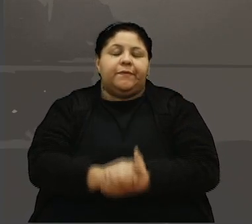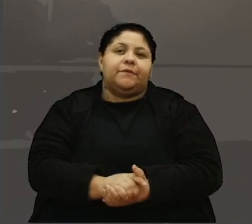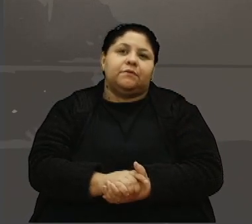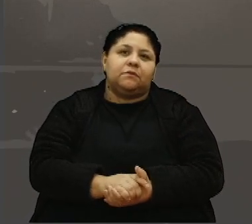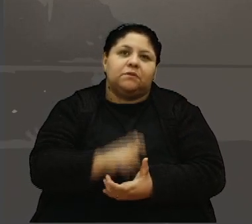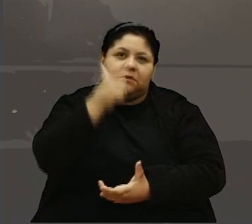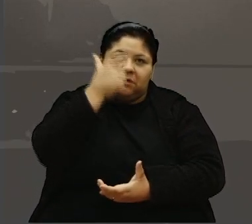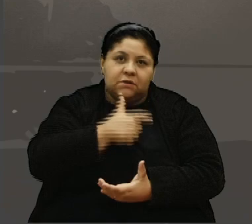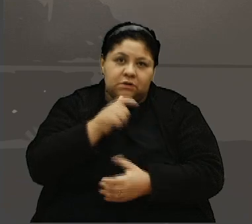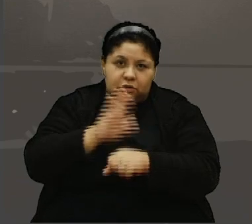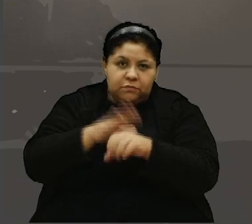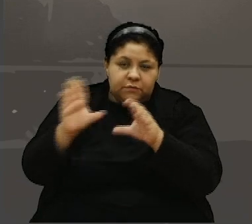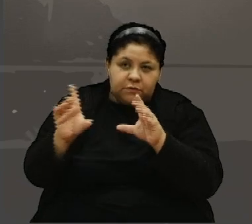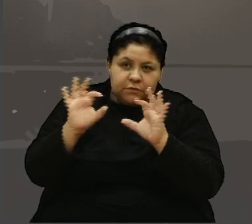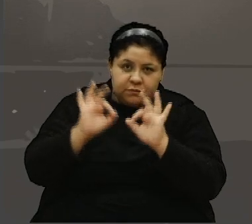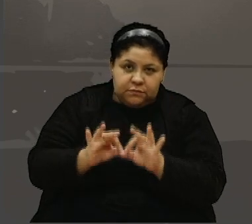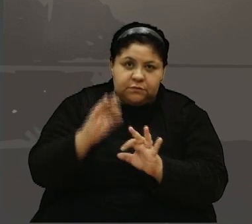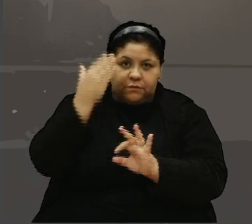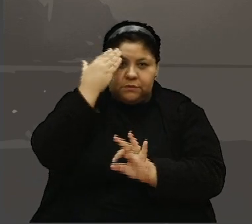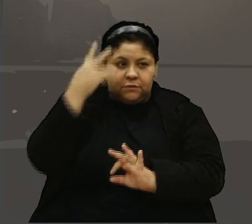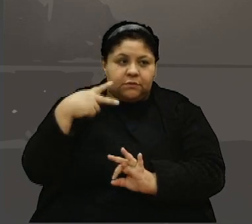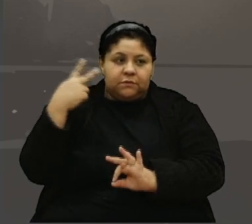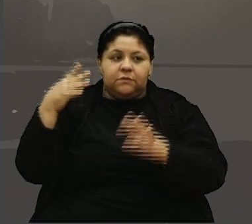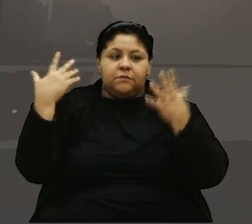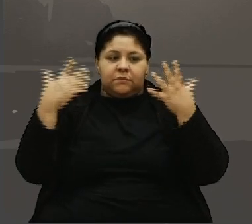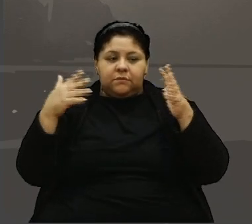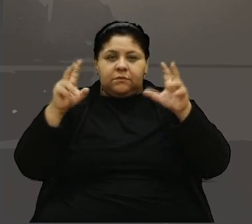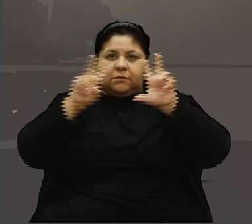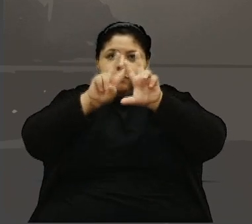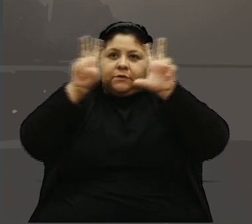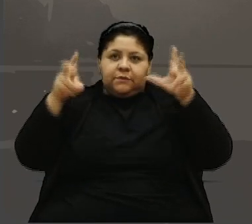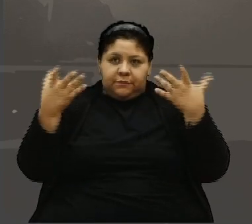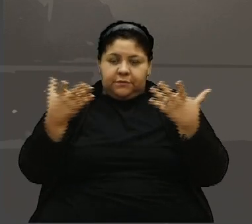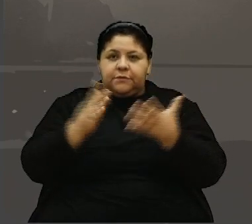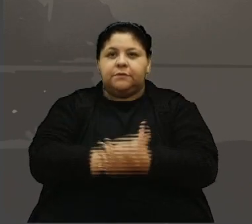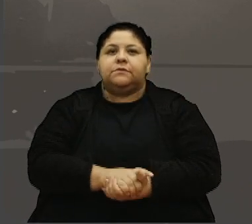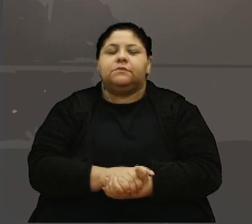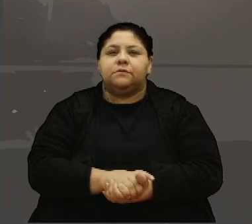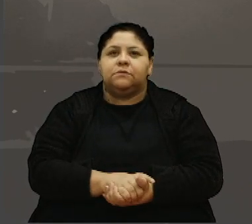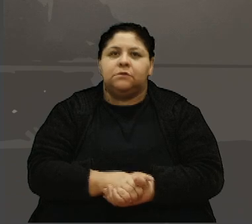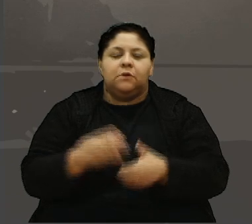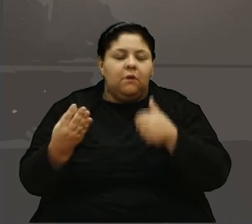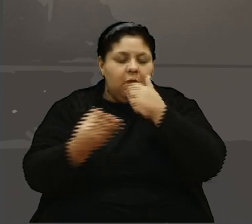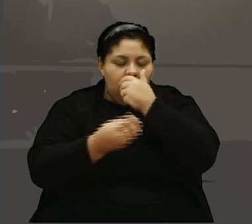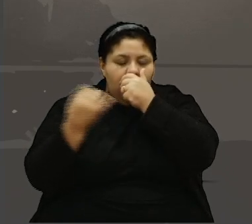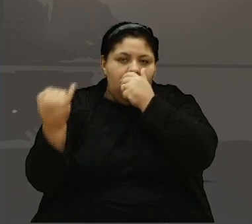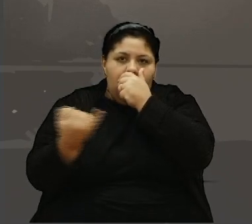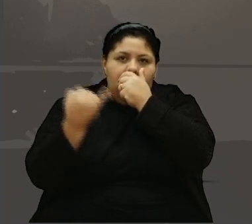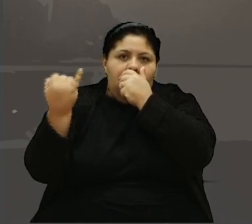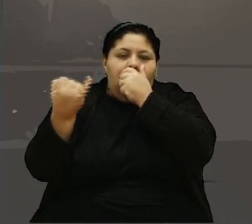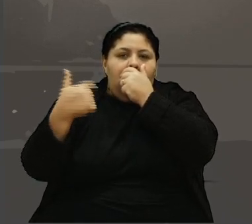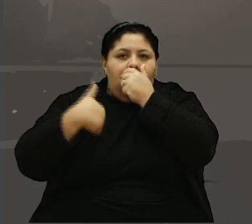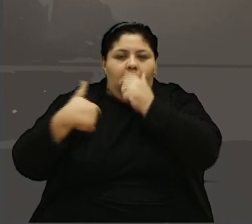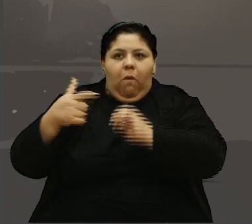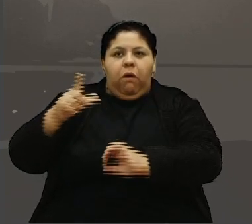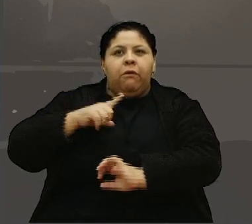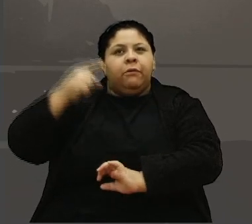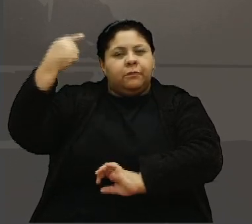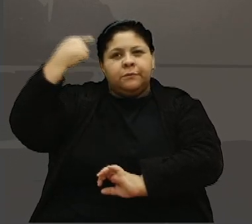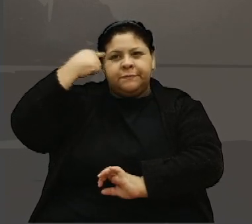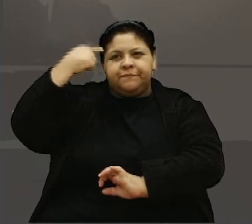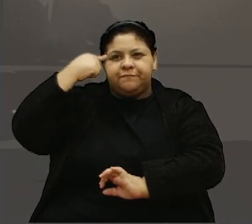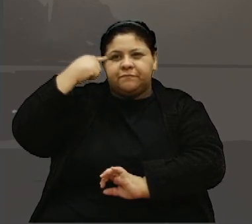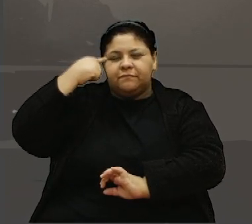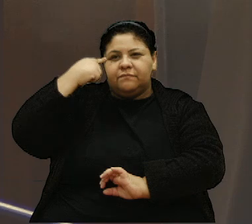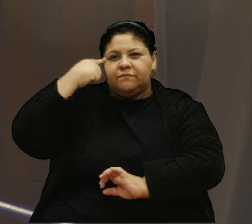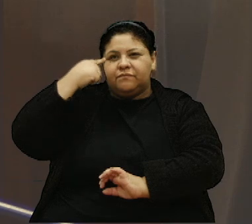acho que esse é o momento oportuno. Obrigada, vereador. Parabenizar pelo tema, extremamente importante. Tenho, inclusive, pensado e